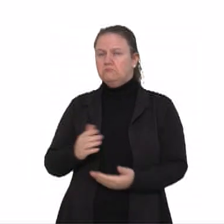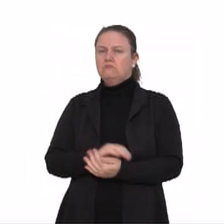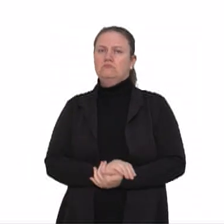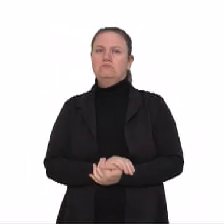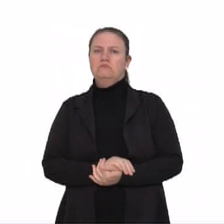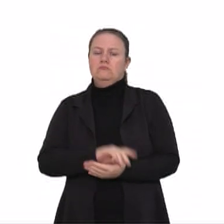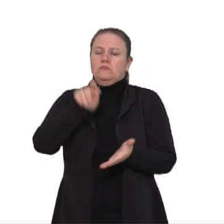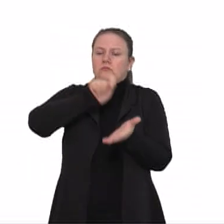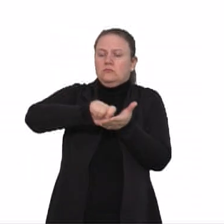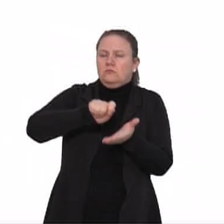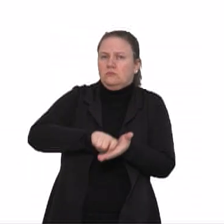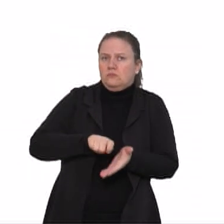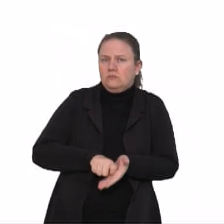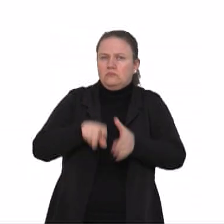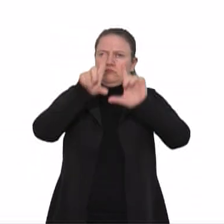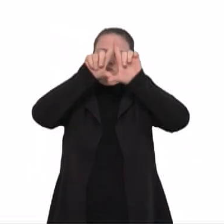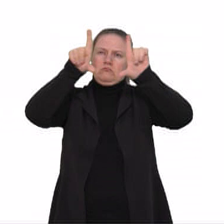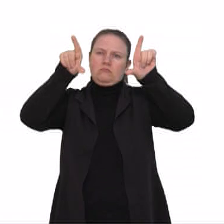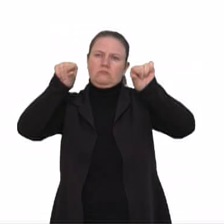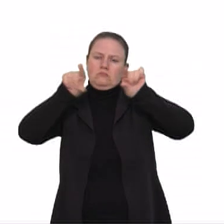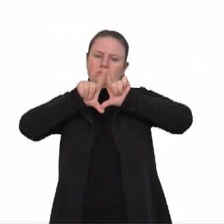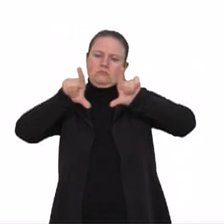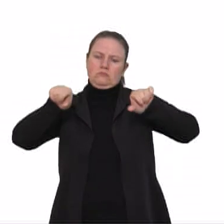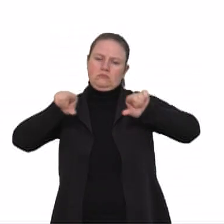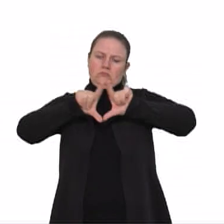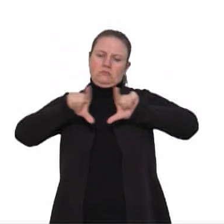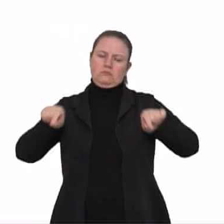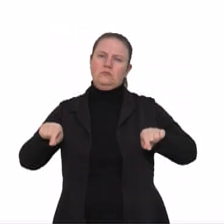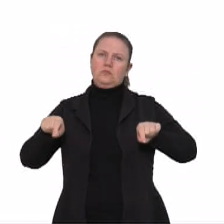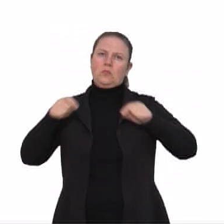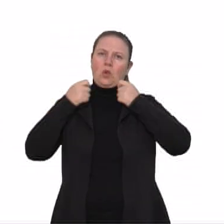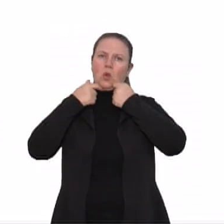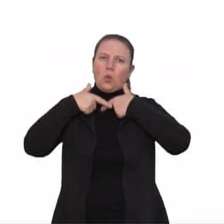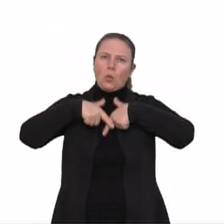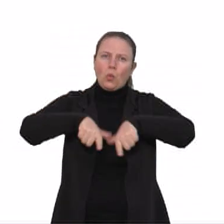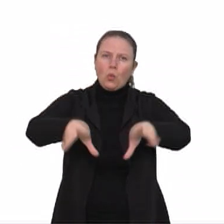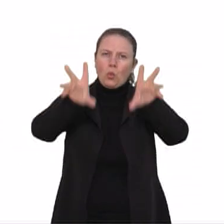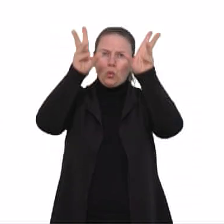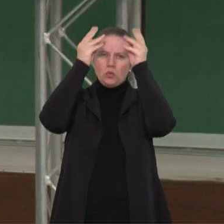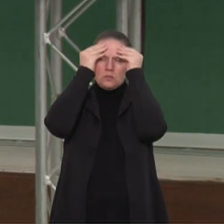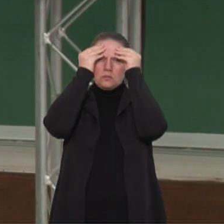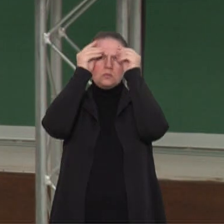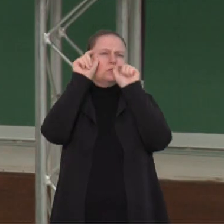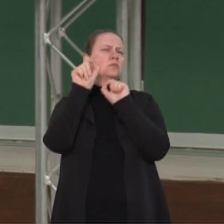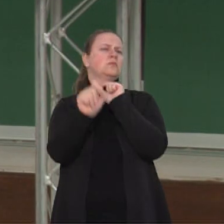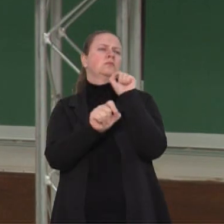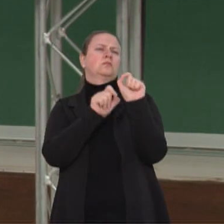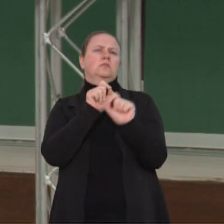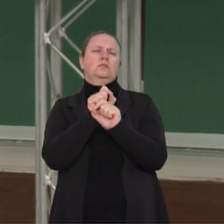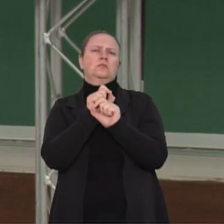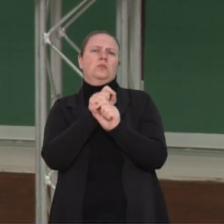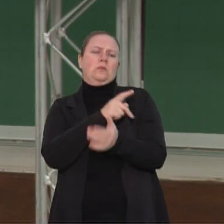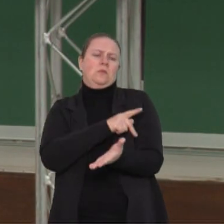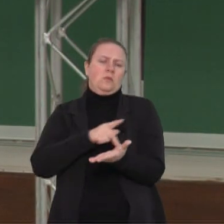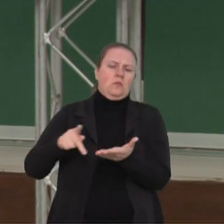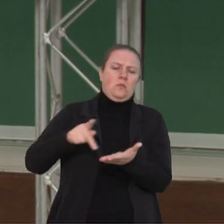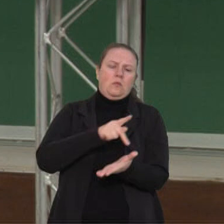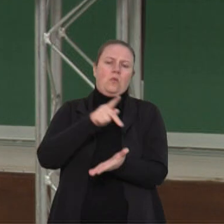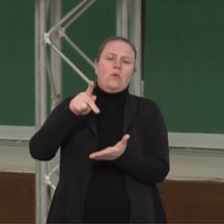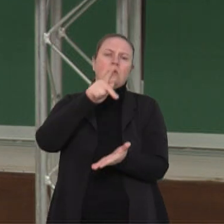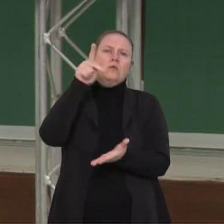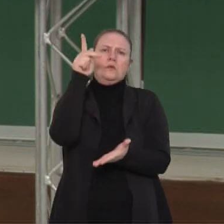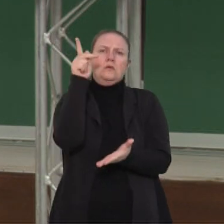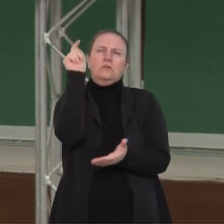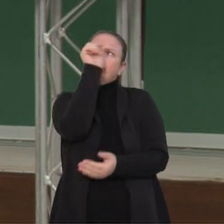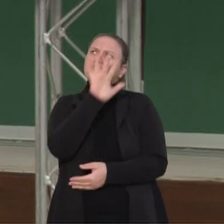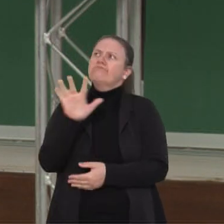É escrito em versos e emprega a linguagem conotativa, a linguagem do poema, com as